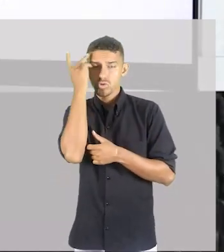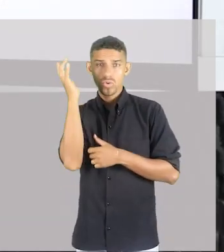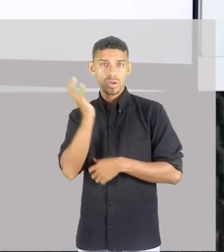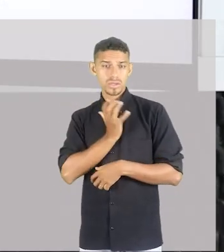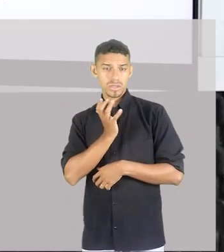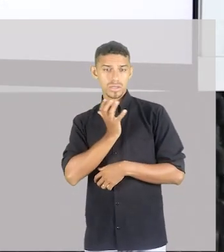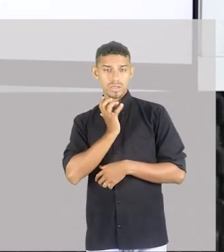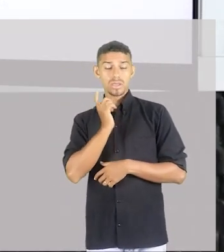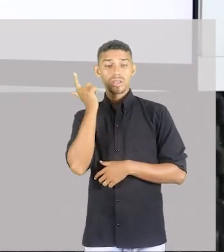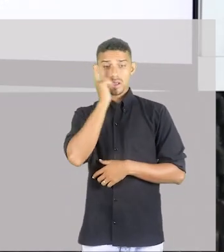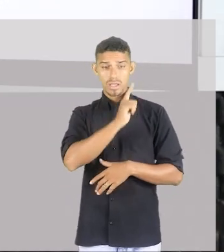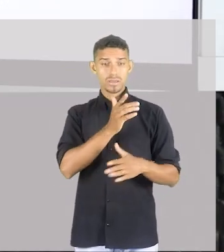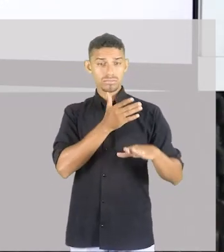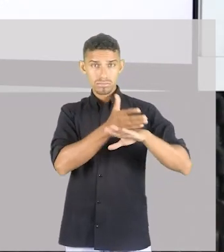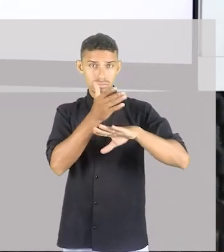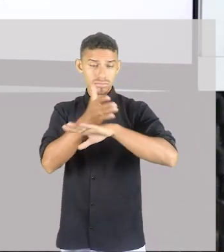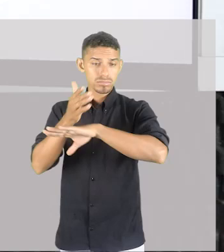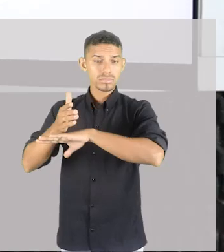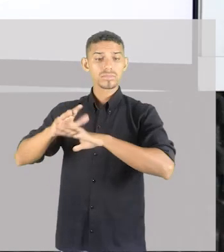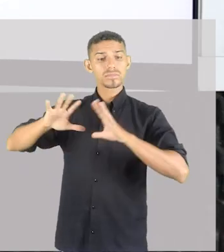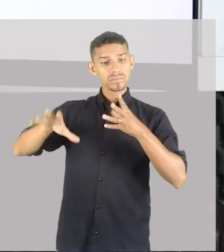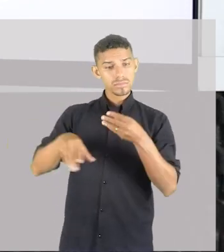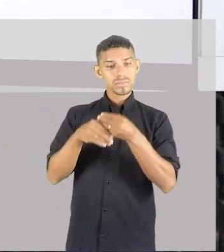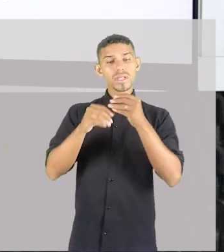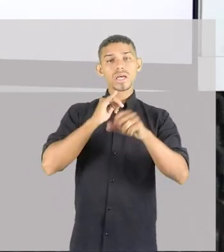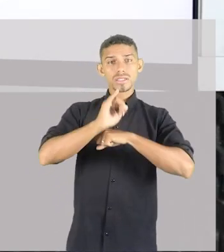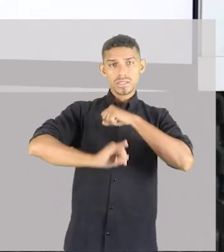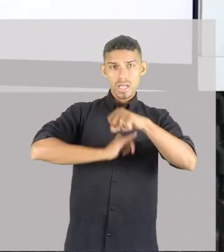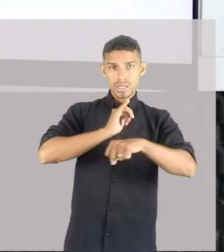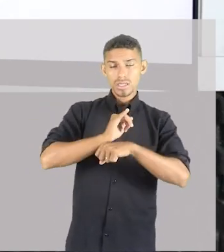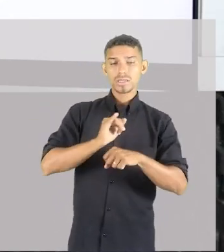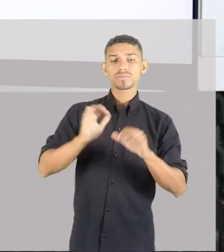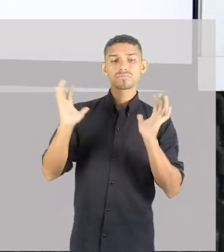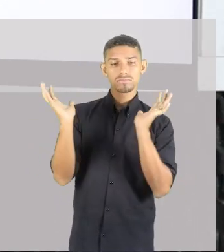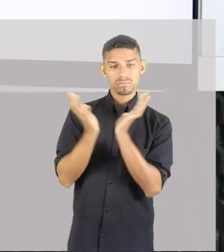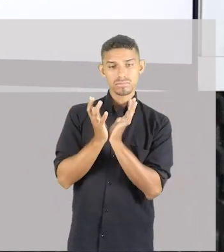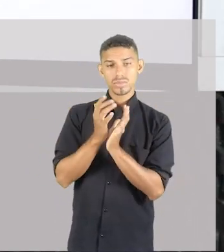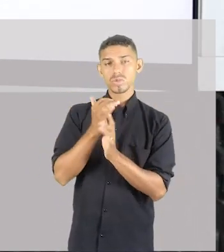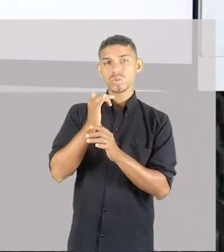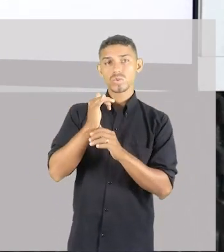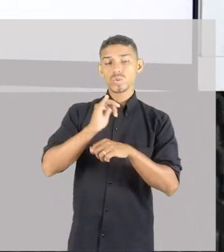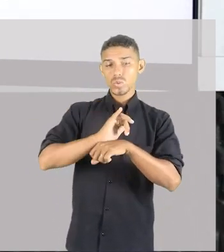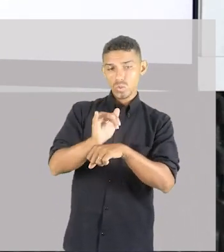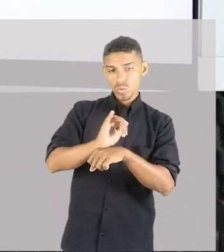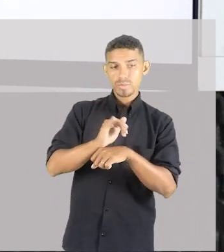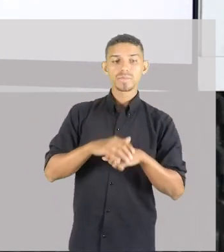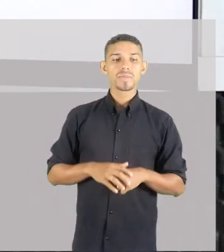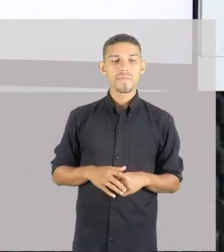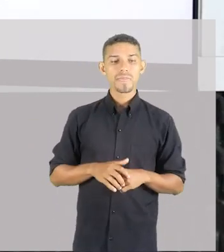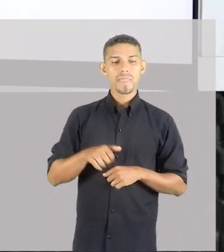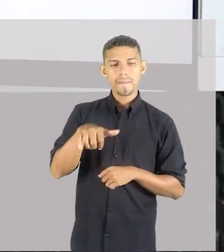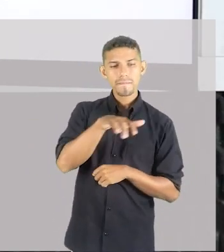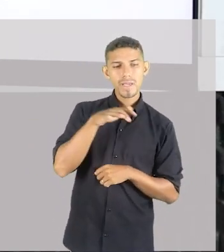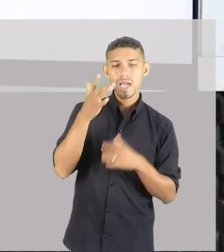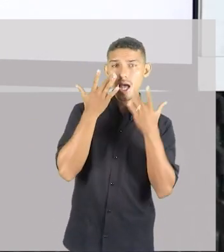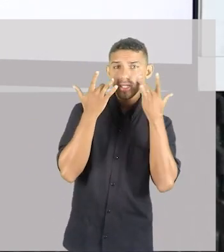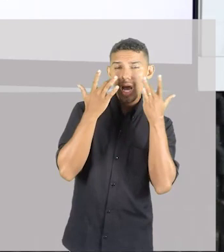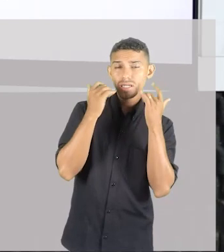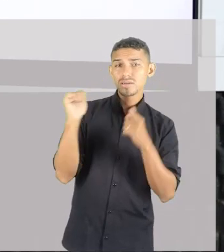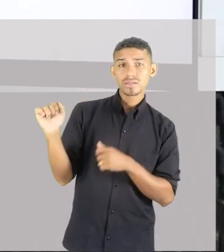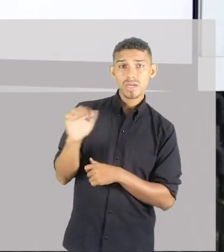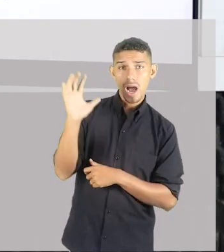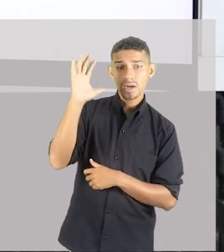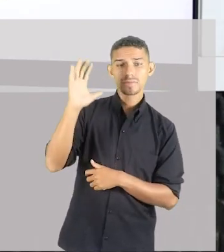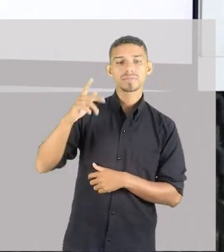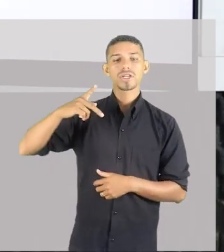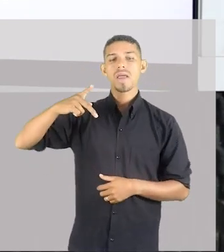Não. Você tem acesso, inclusive na internet, nos canais do YouTube. O mercado de arte é muito caro. Uma obra